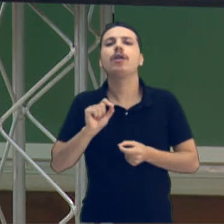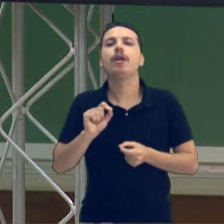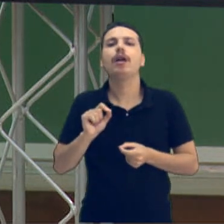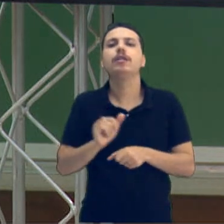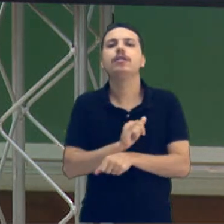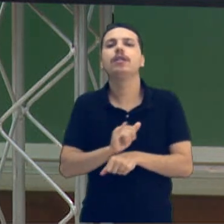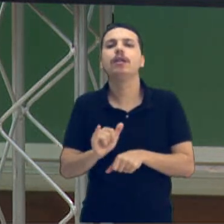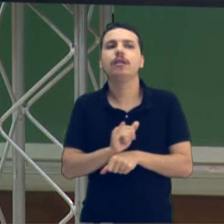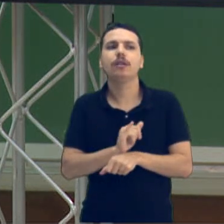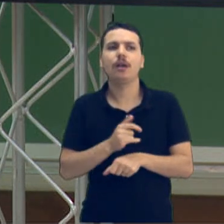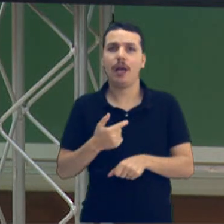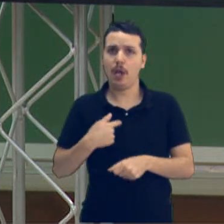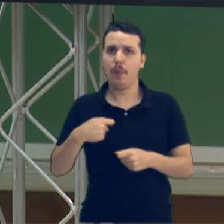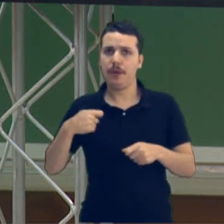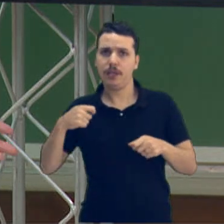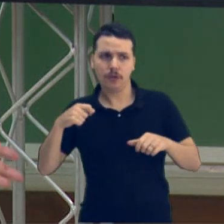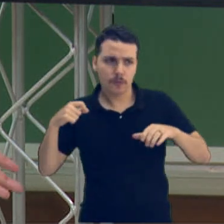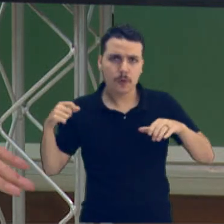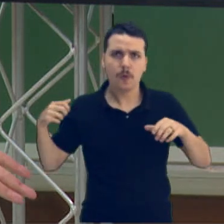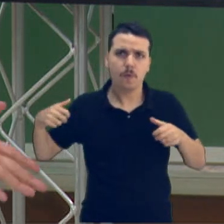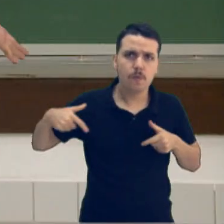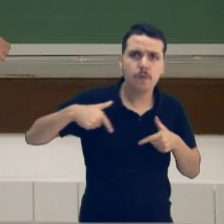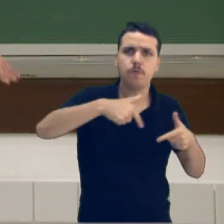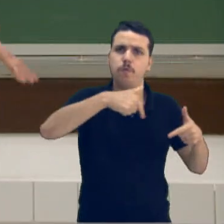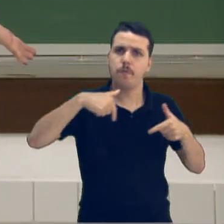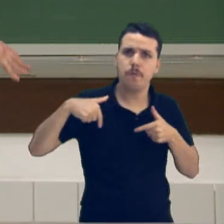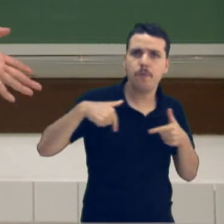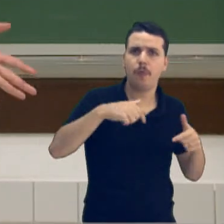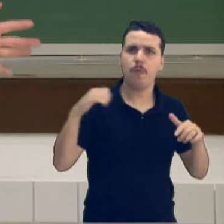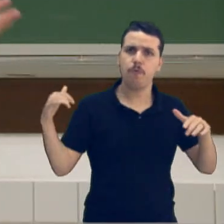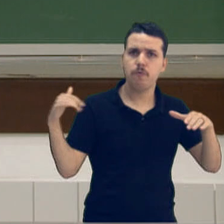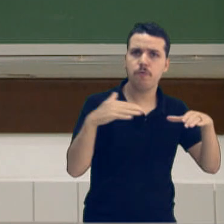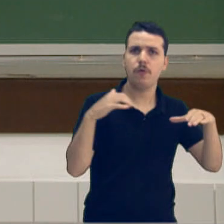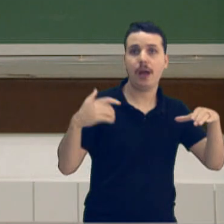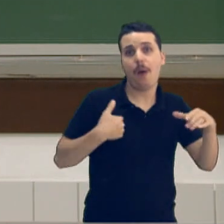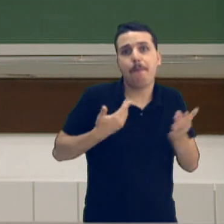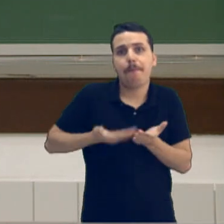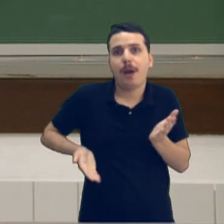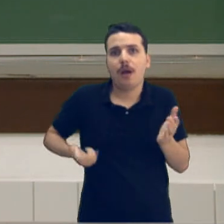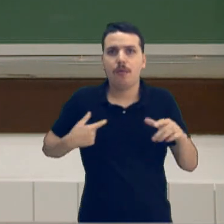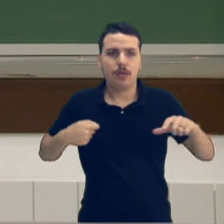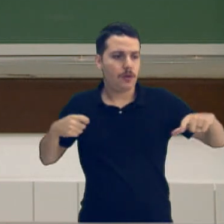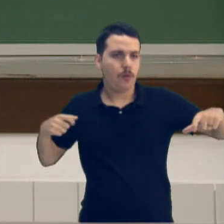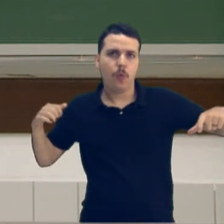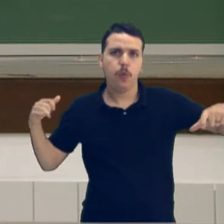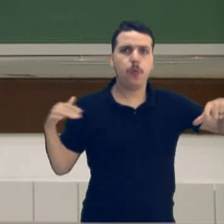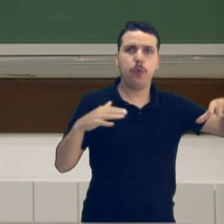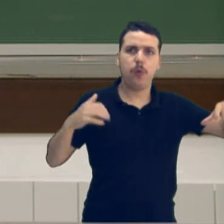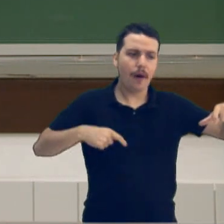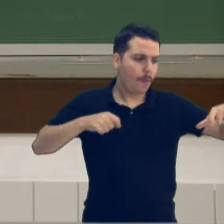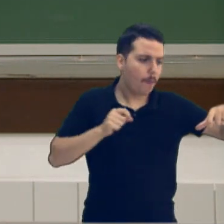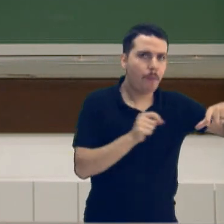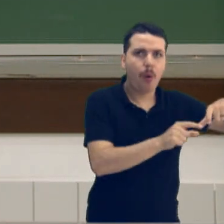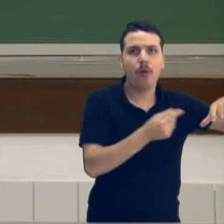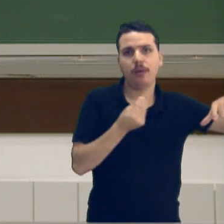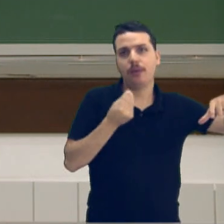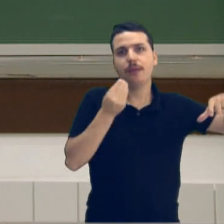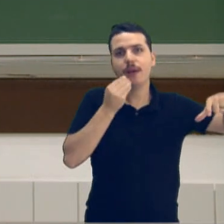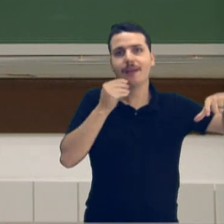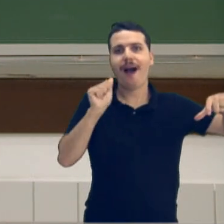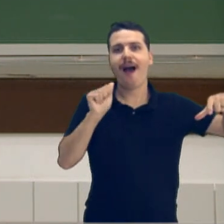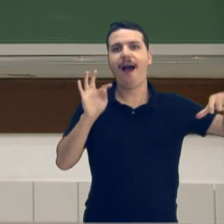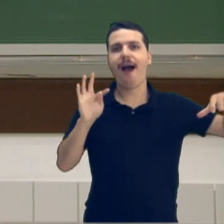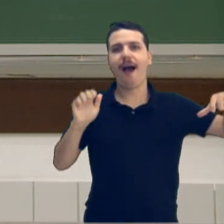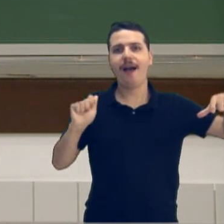tática? Investir no ataque, eu estou perdendo, né? Tem que investir. 2 minutos em futsal dá para fazer muita coisa.